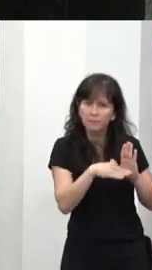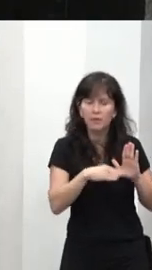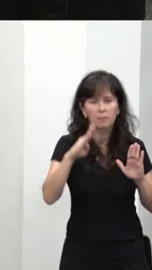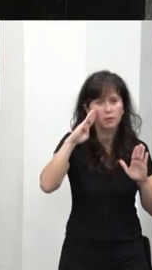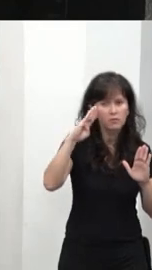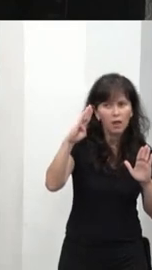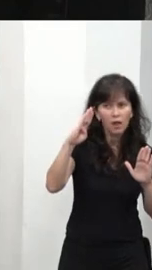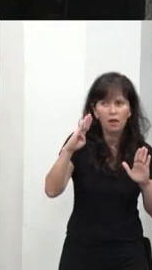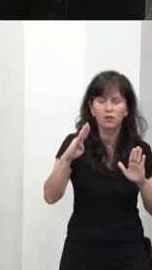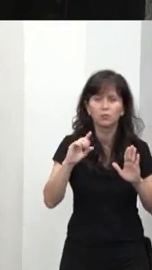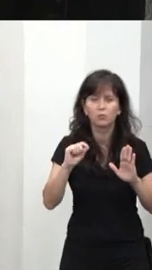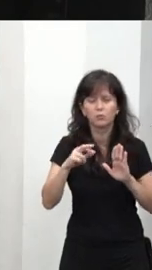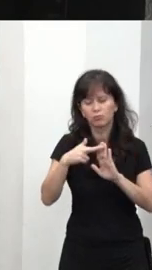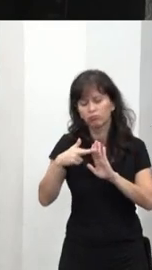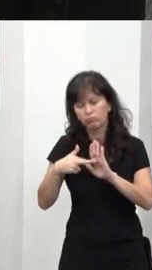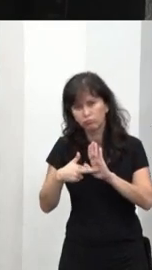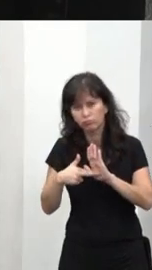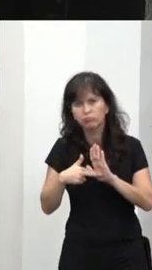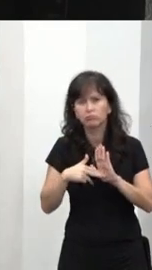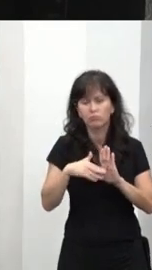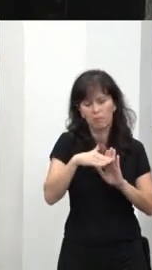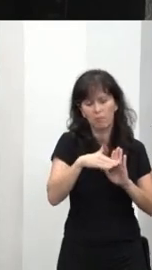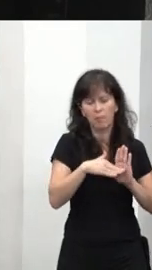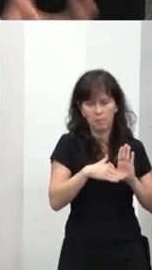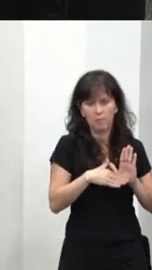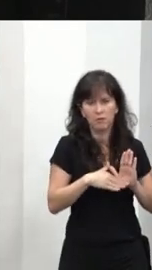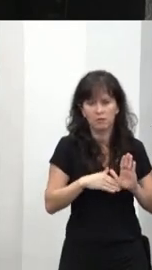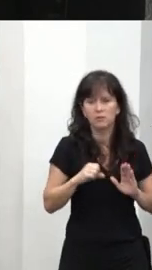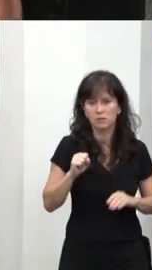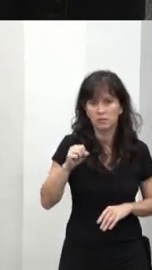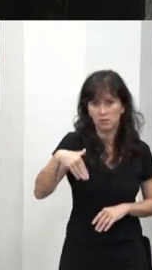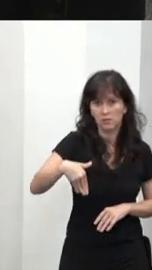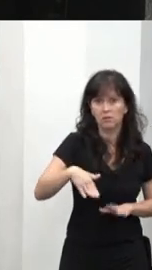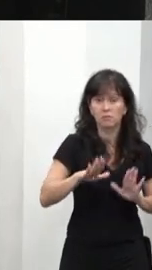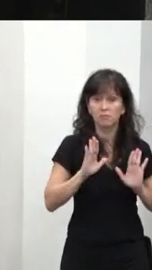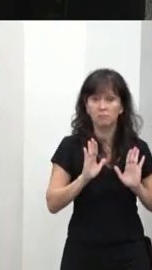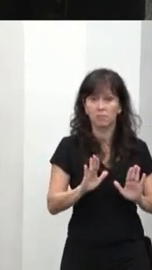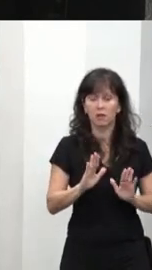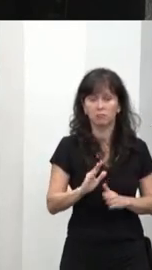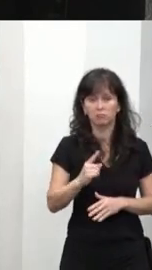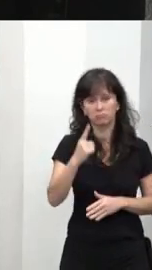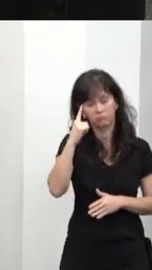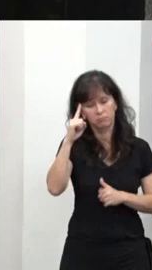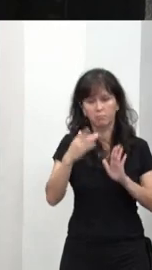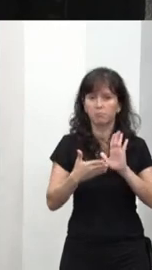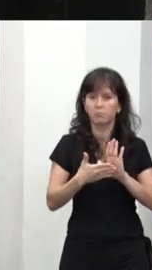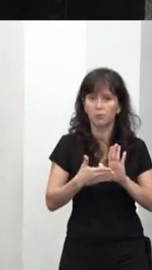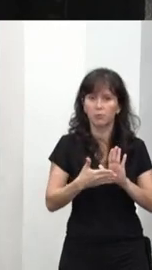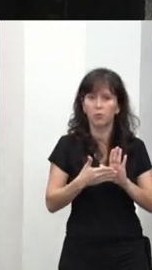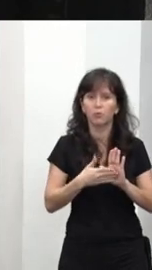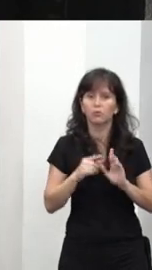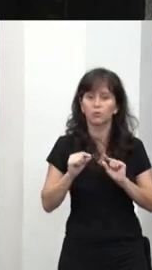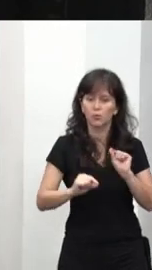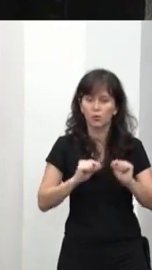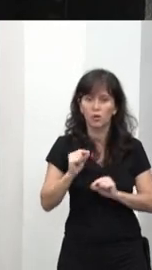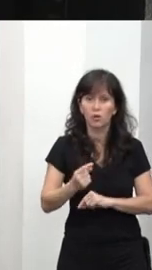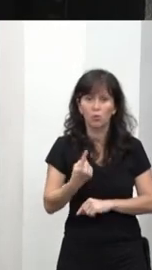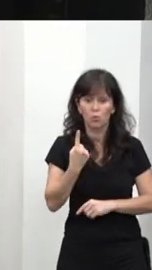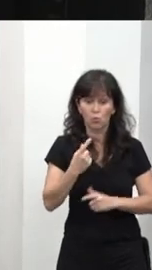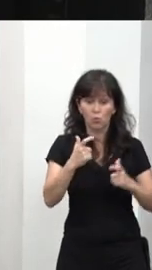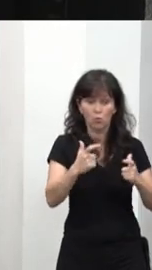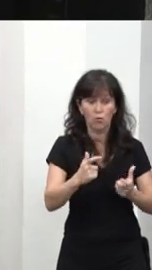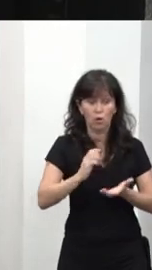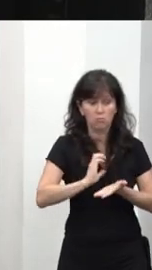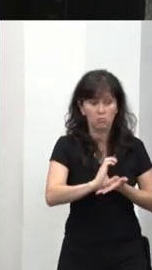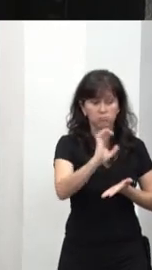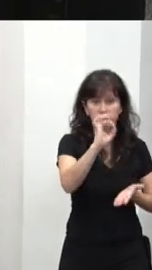prioritário mas essa ideia de que o recurso tem que ser todo executado né Por um órgão só não sustenta mais